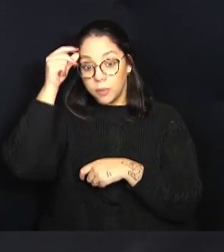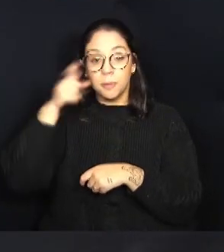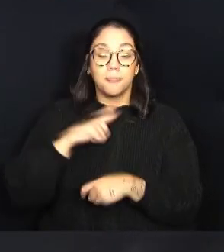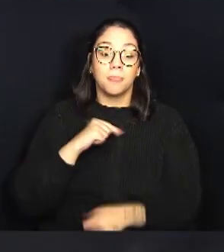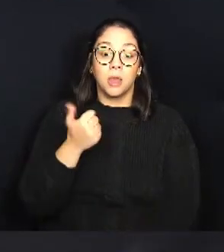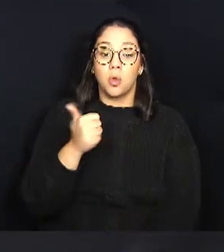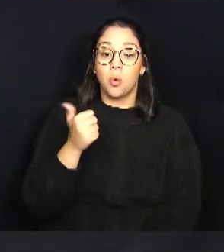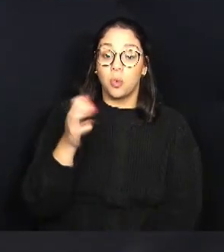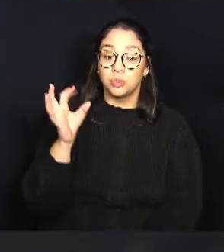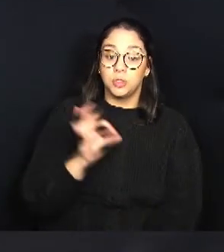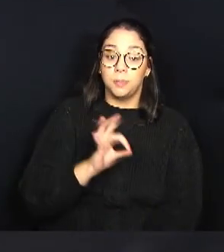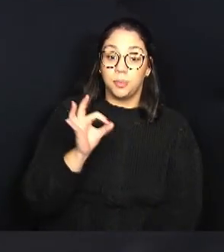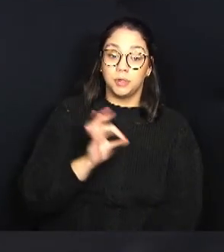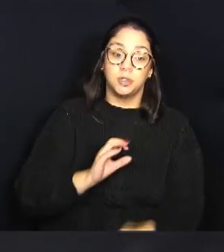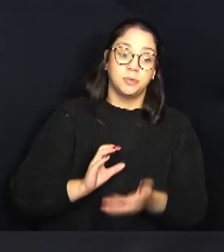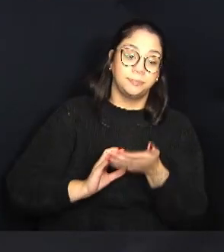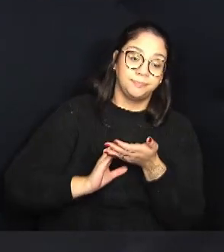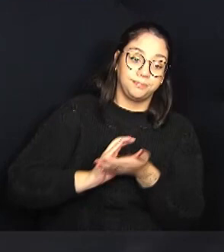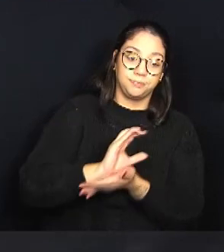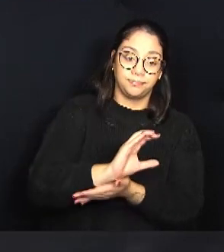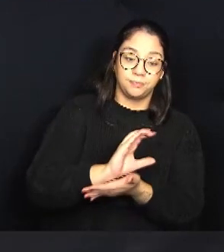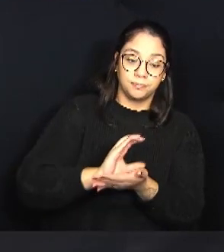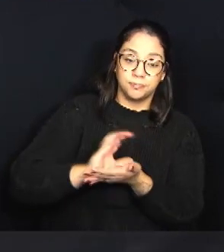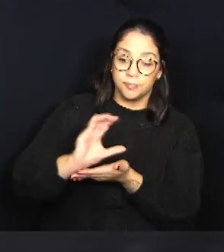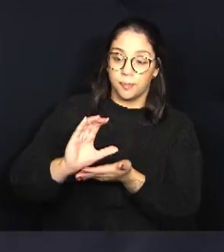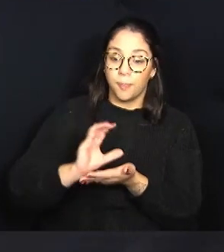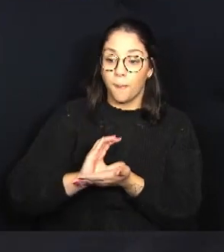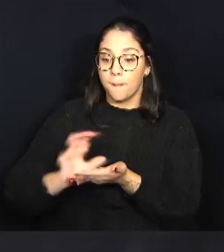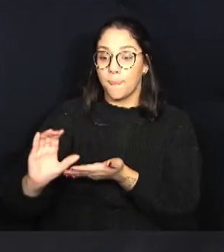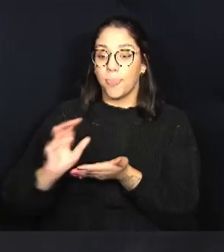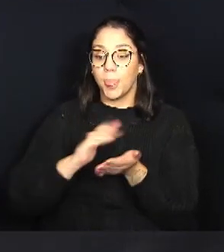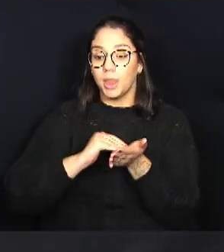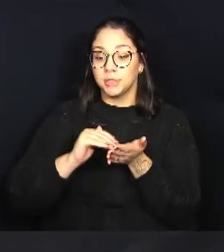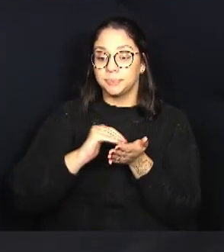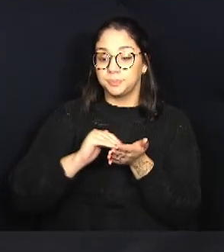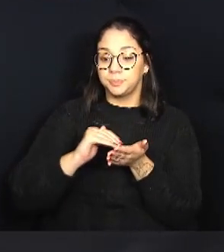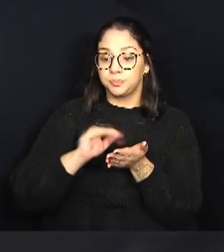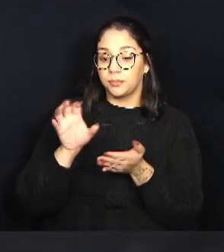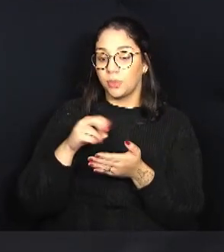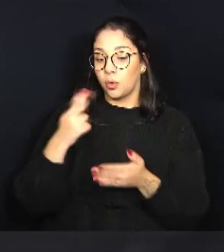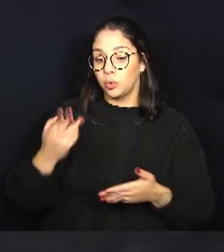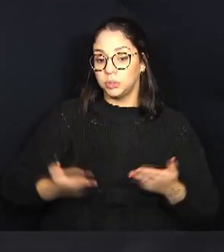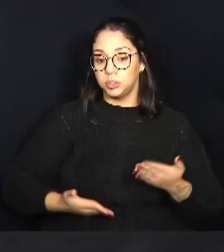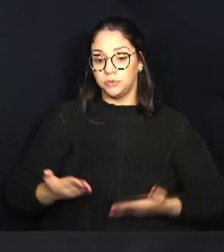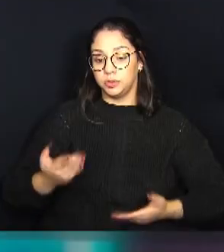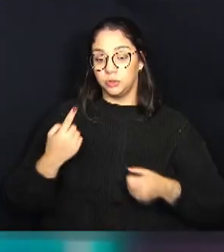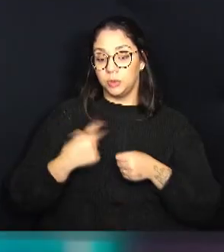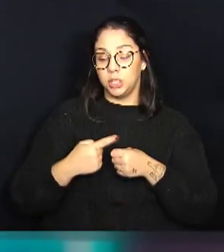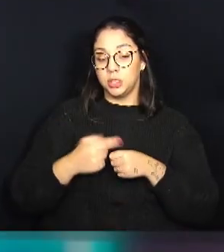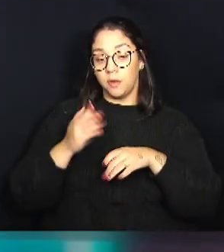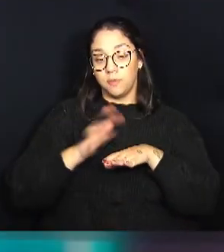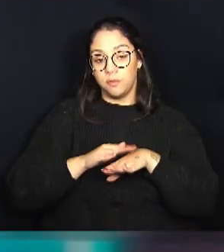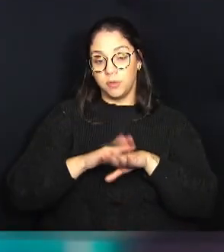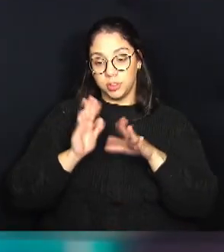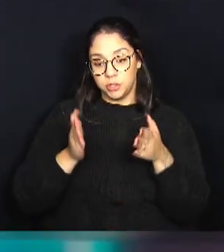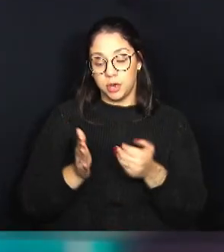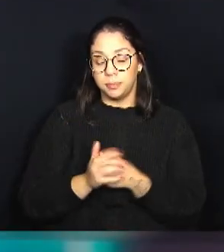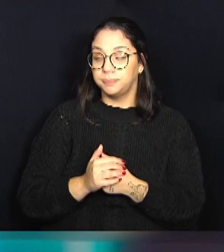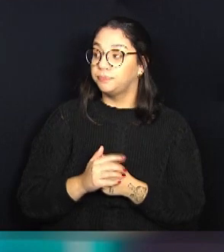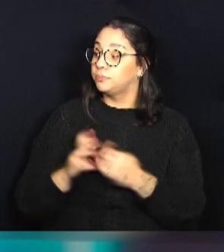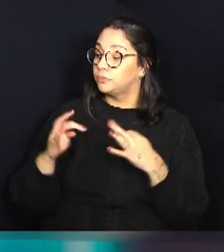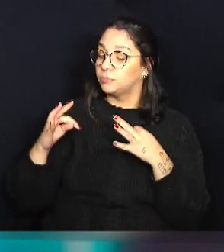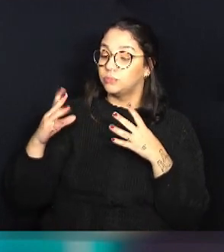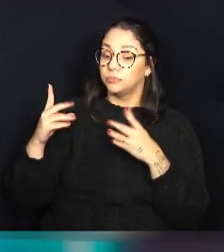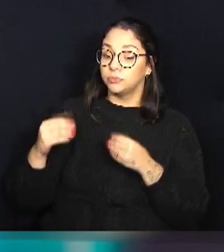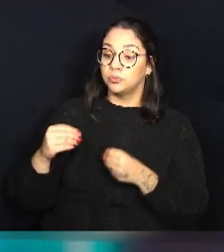11% das destinações para cada secretaria ou serviço municipal foram executadas. Do total de 90